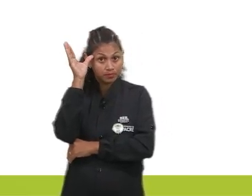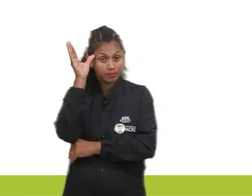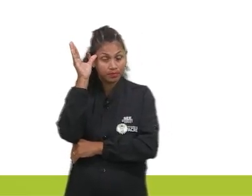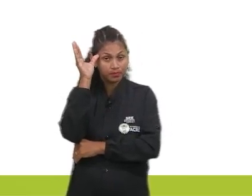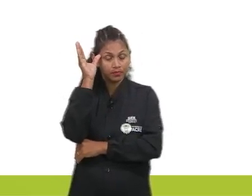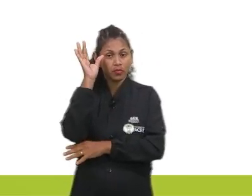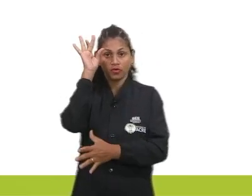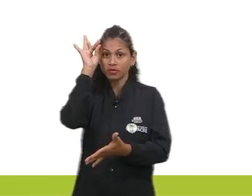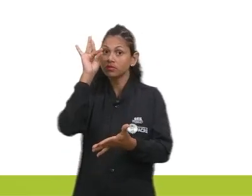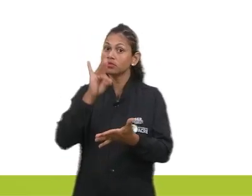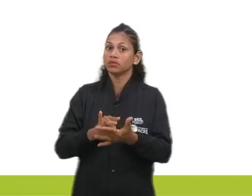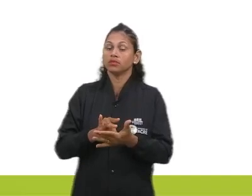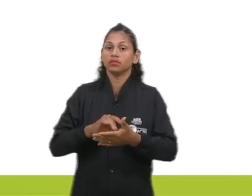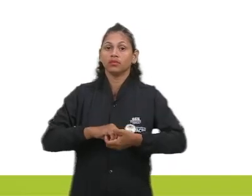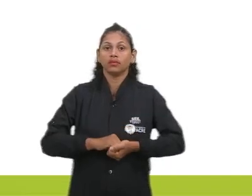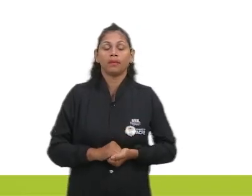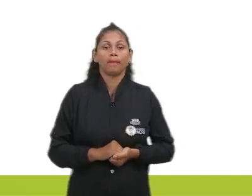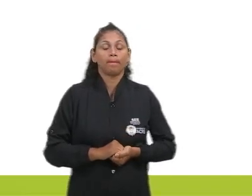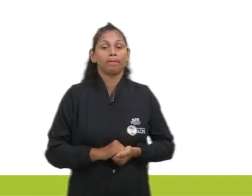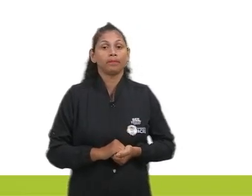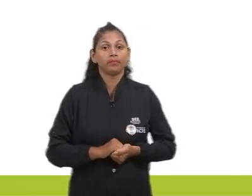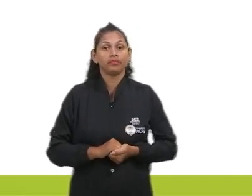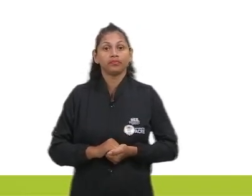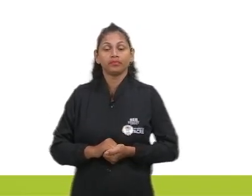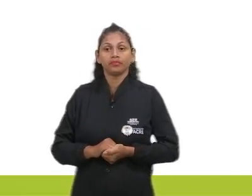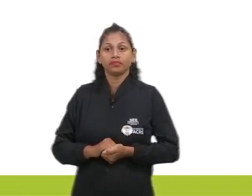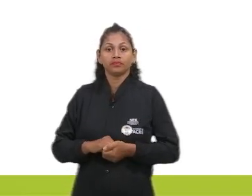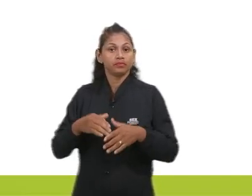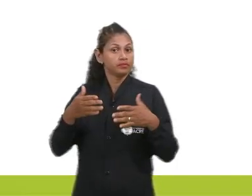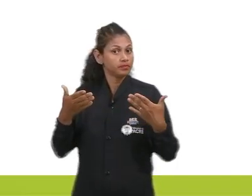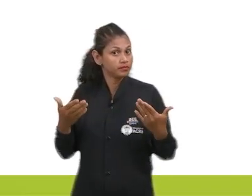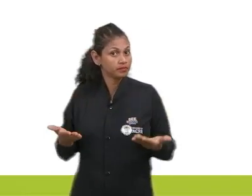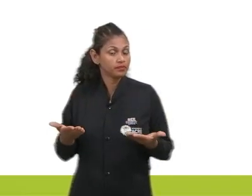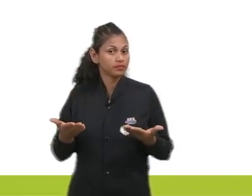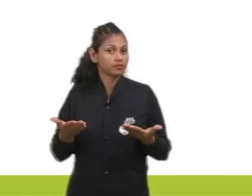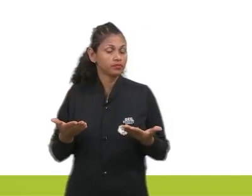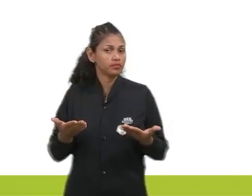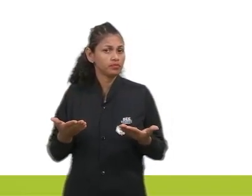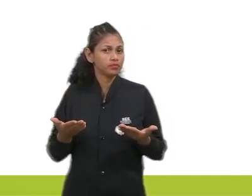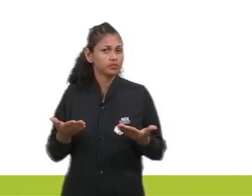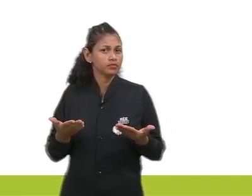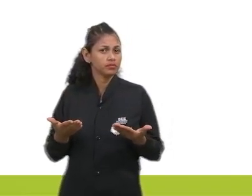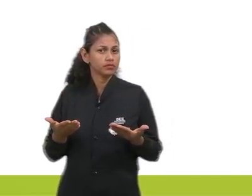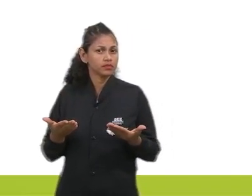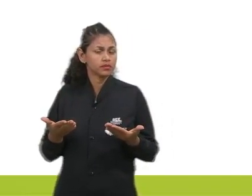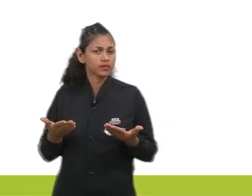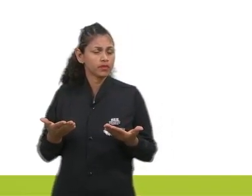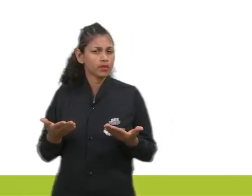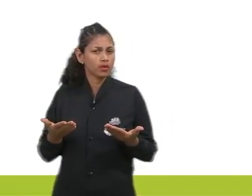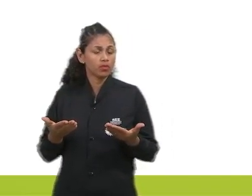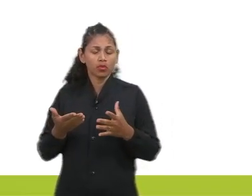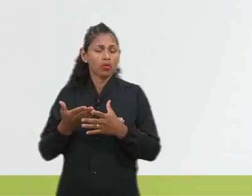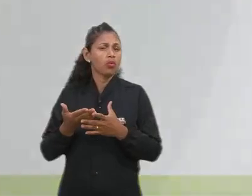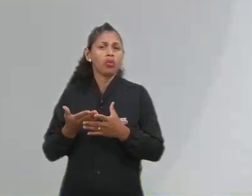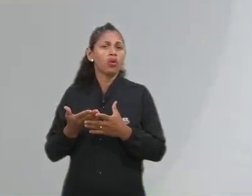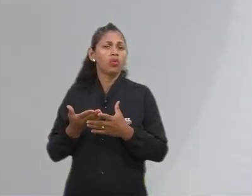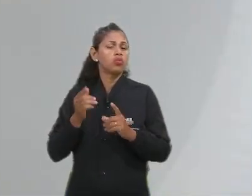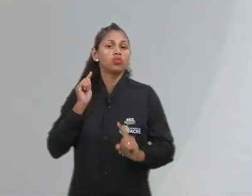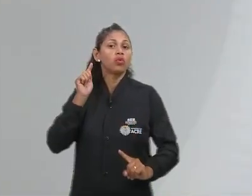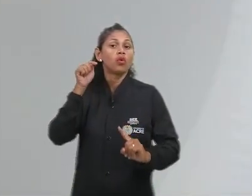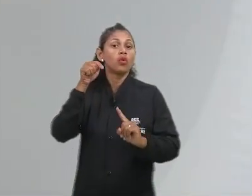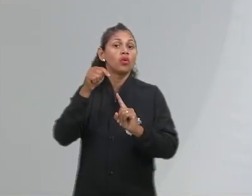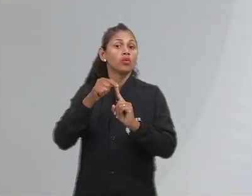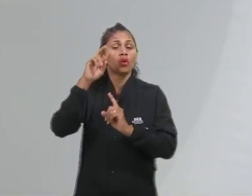conhecimento verdadeiro. Pois bem, então, qual é o grande papel do